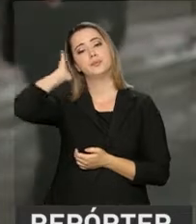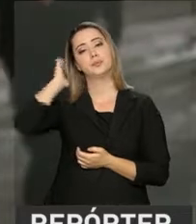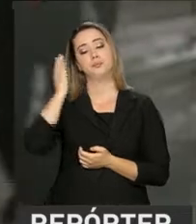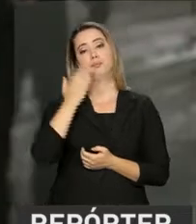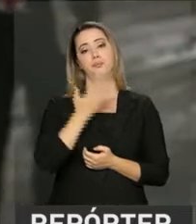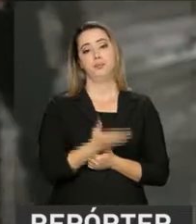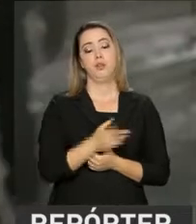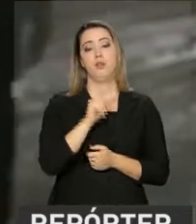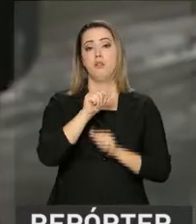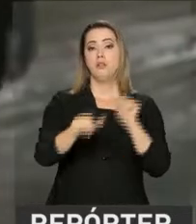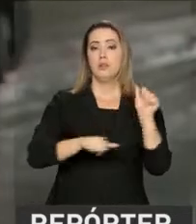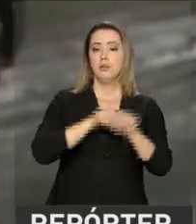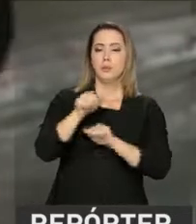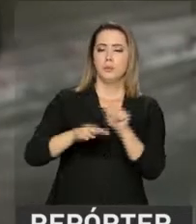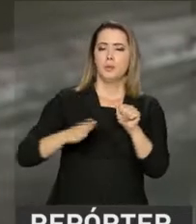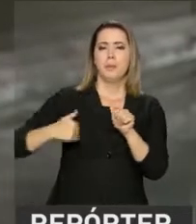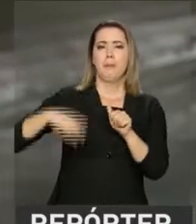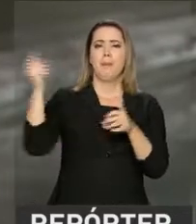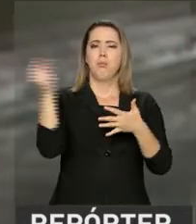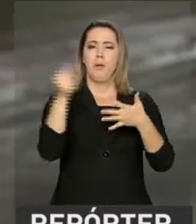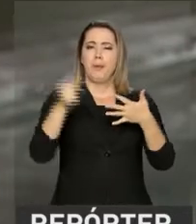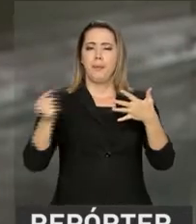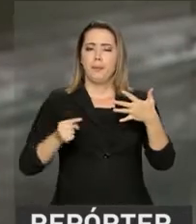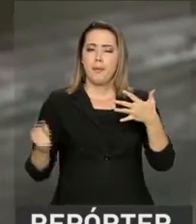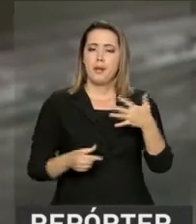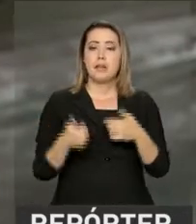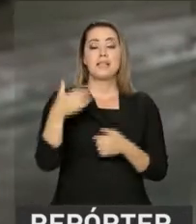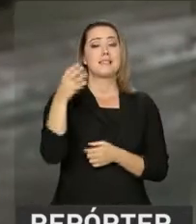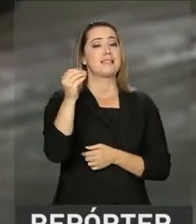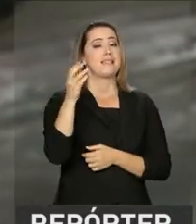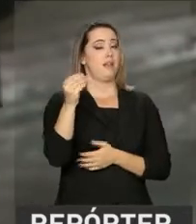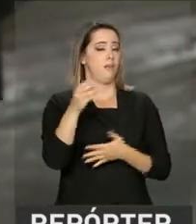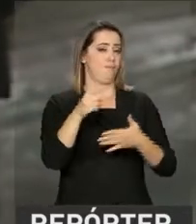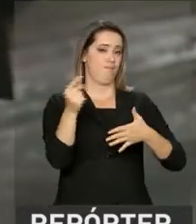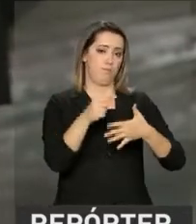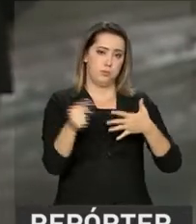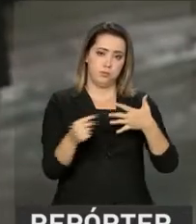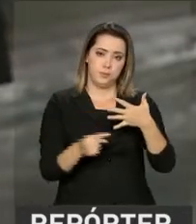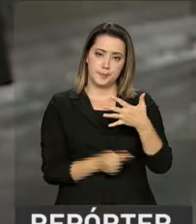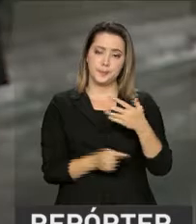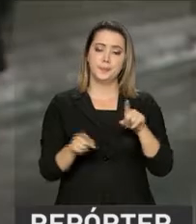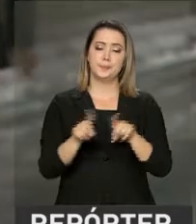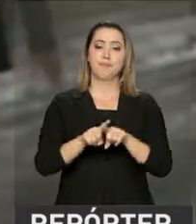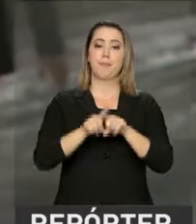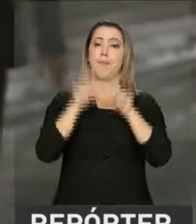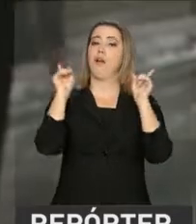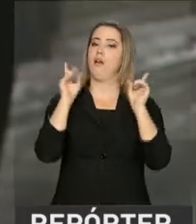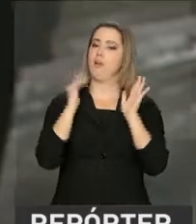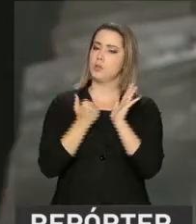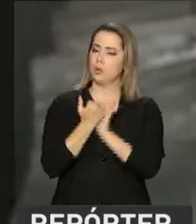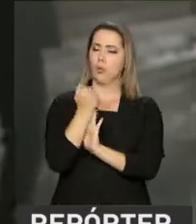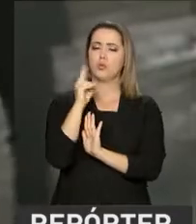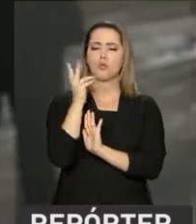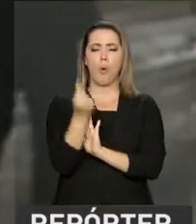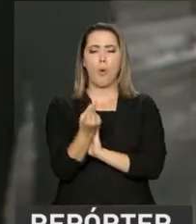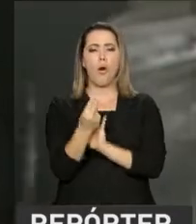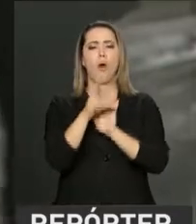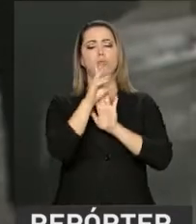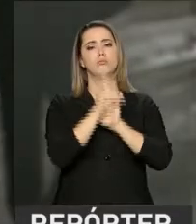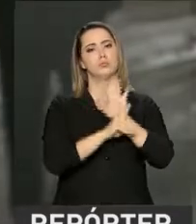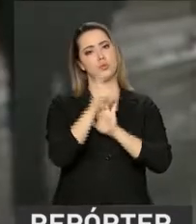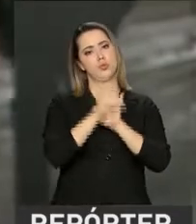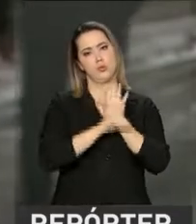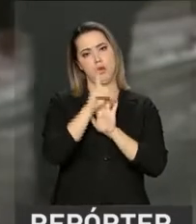Temer. Ele altera mais de 100 pontos da CLT, a consolidação das leis trabalhistas, mas mantém preservados